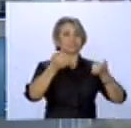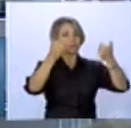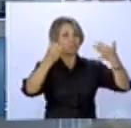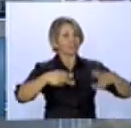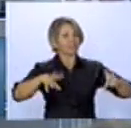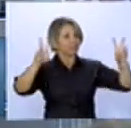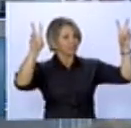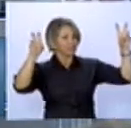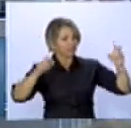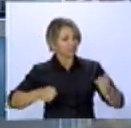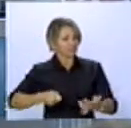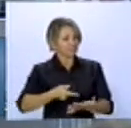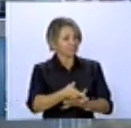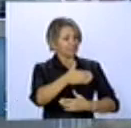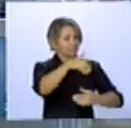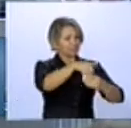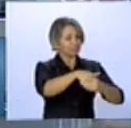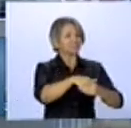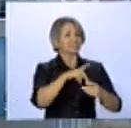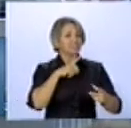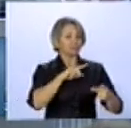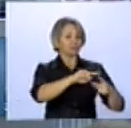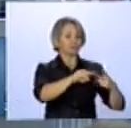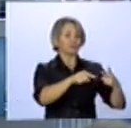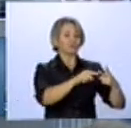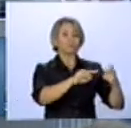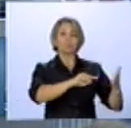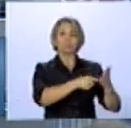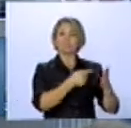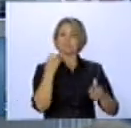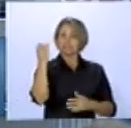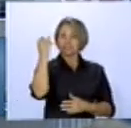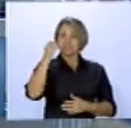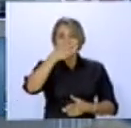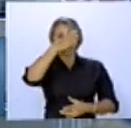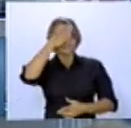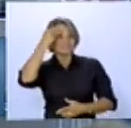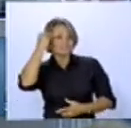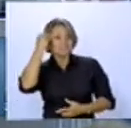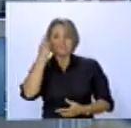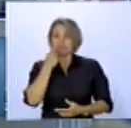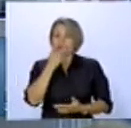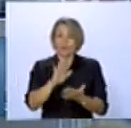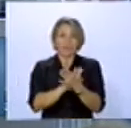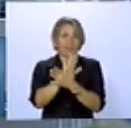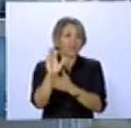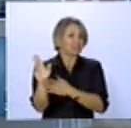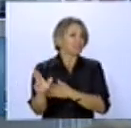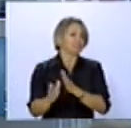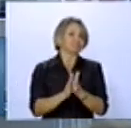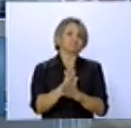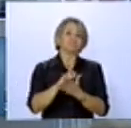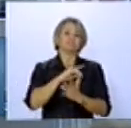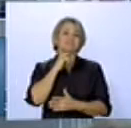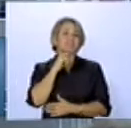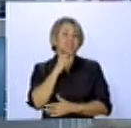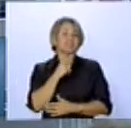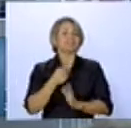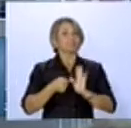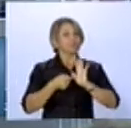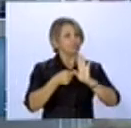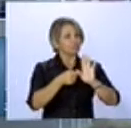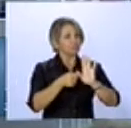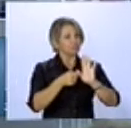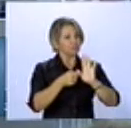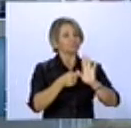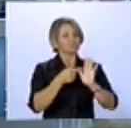vejo dois pontos importantes que tem sido esquecido inclusive que ninguém falou sobre eles ao qual Eu aponto e